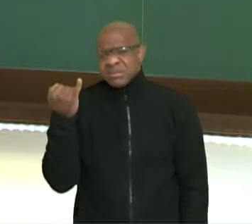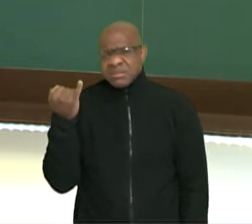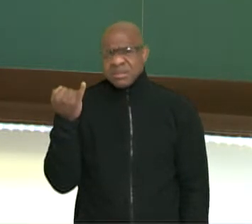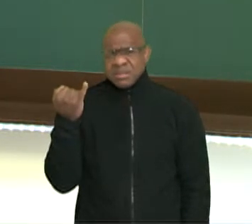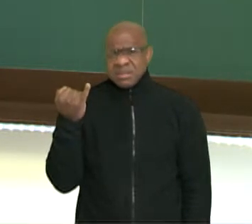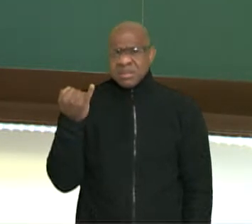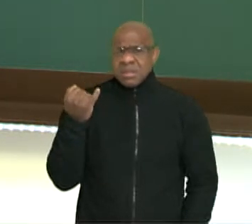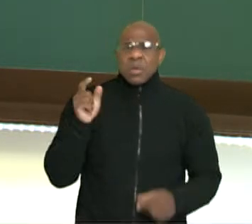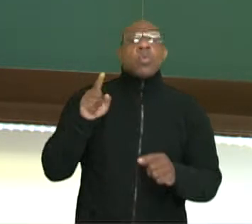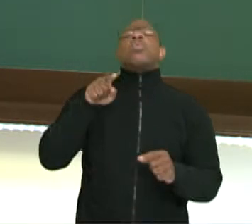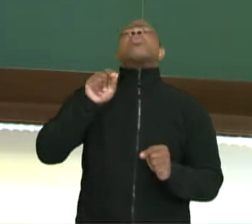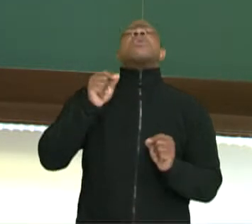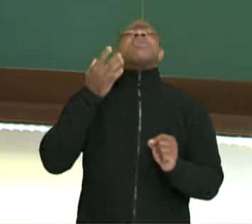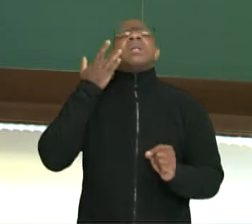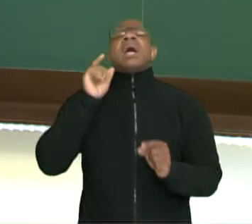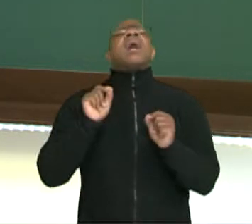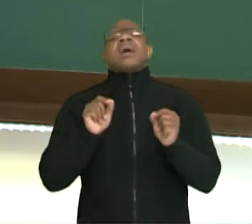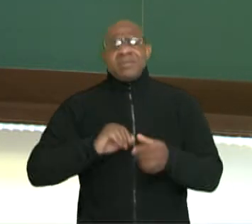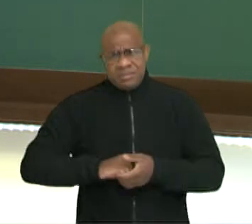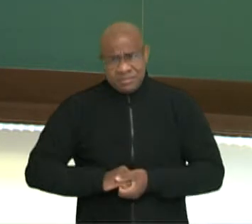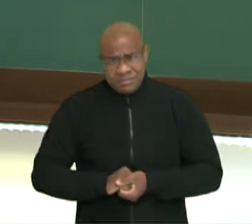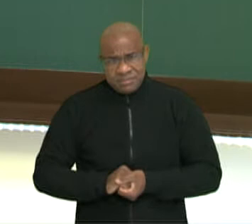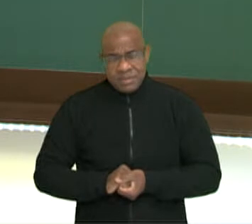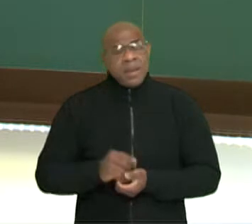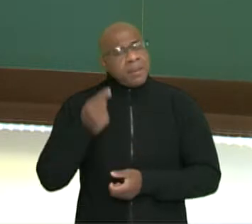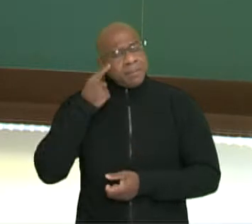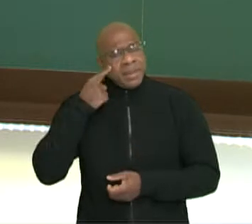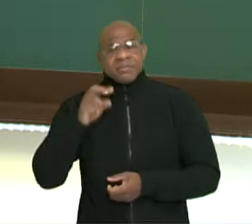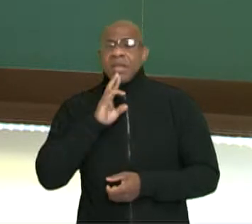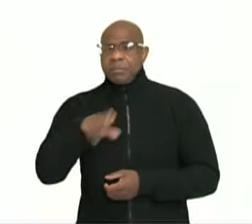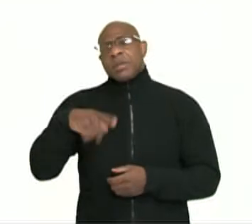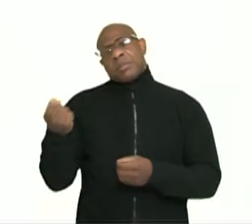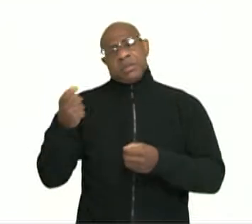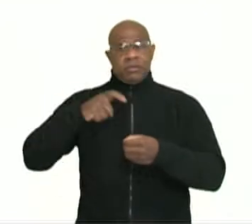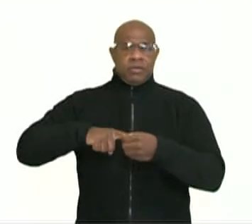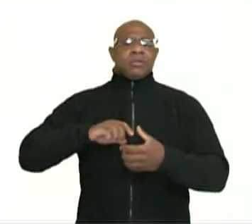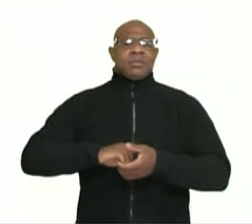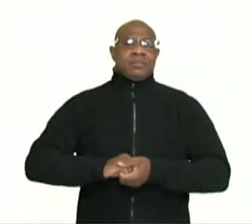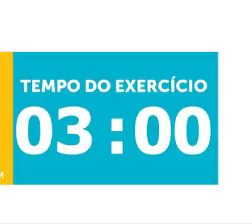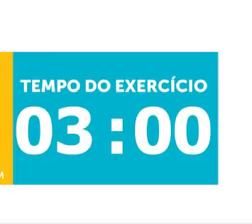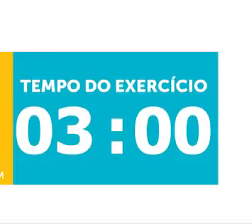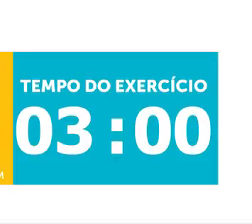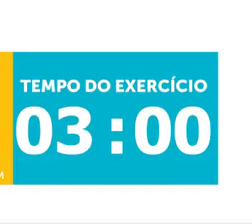são indispensáveis? O que você acha? Pensa aí e nós já voltamos a conversar.